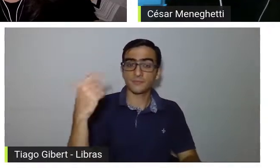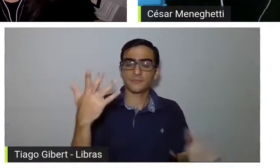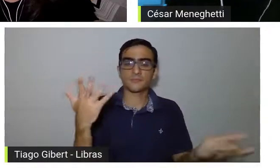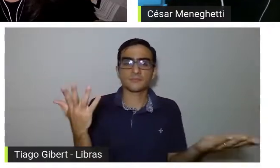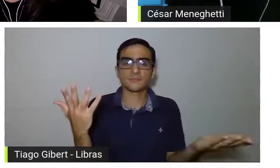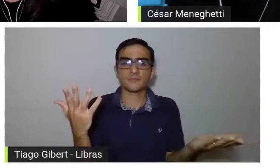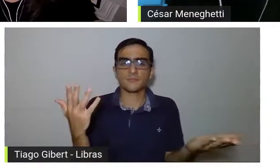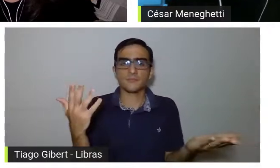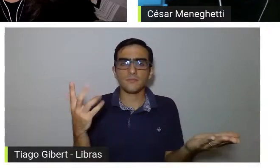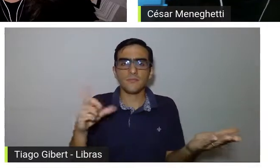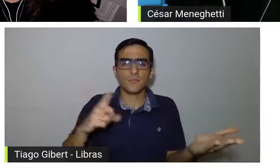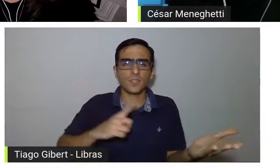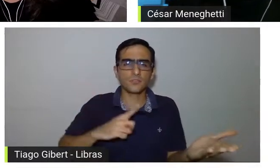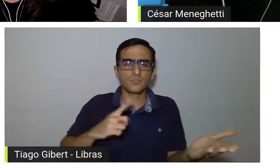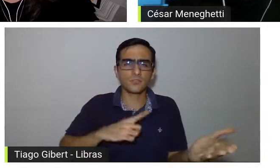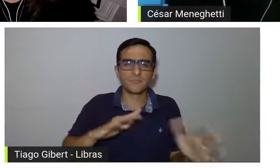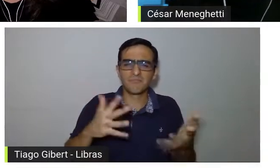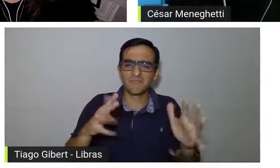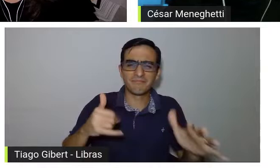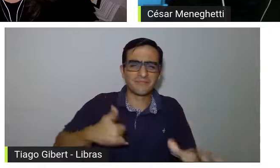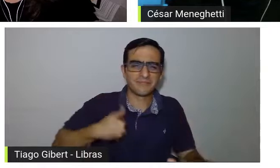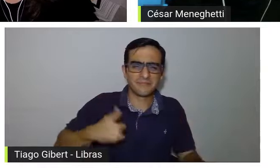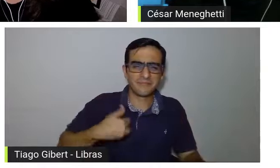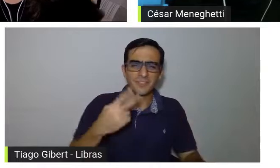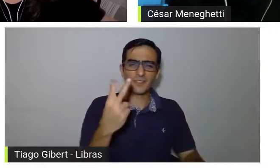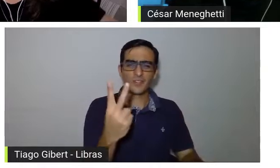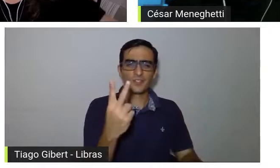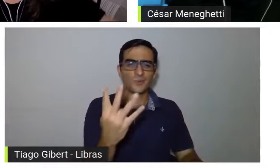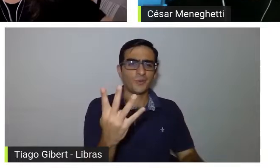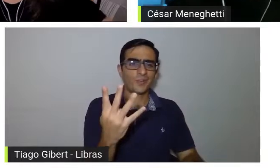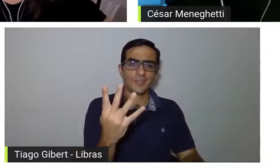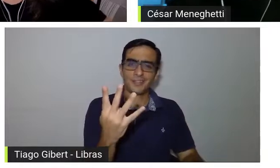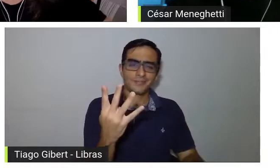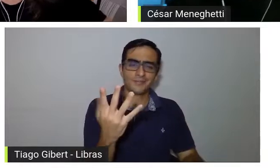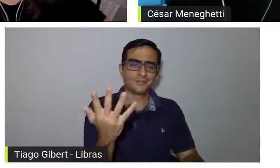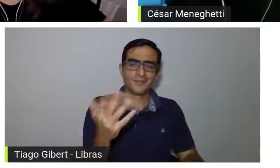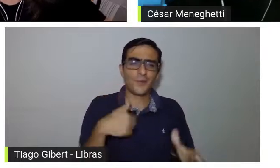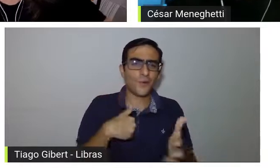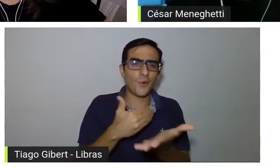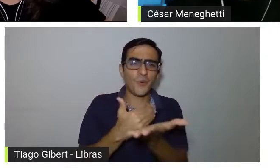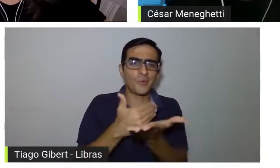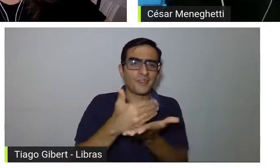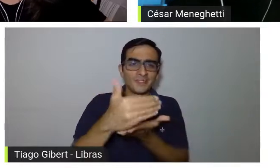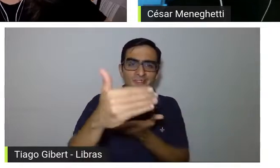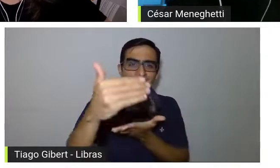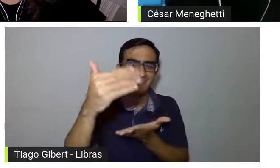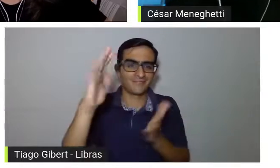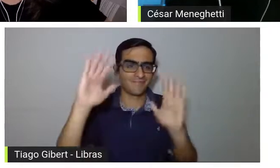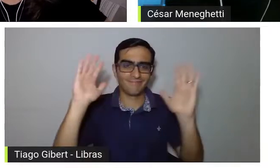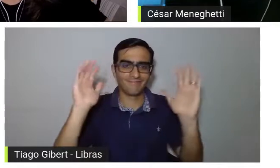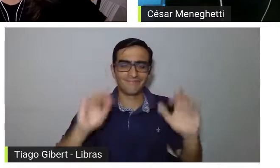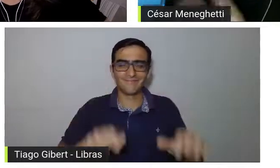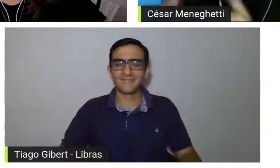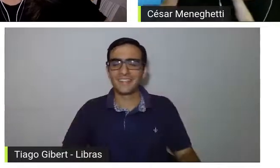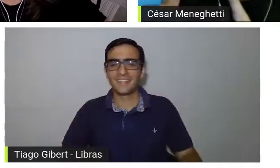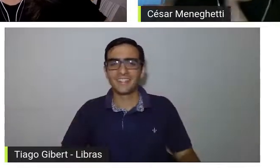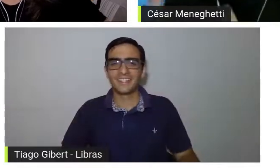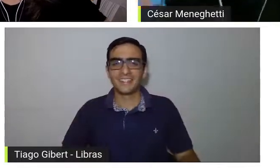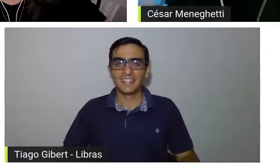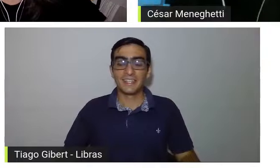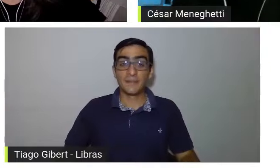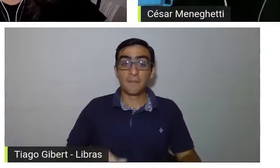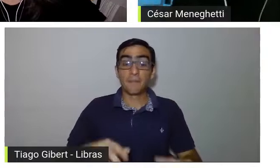E assim, eu tinha 24 anos e eu estava, sei lá, começando. E aí, quer dizer,